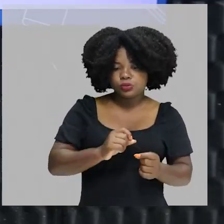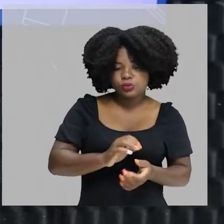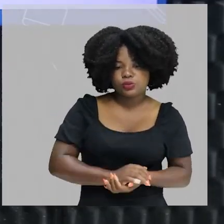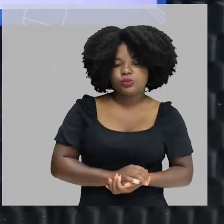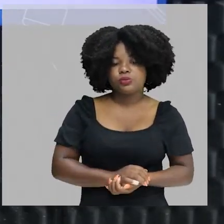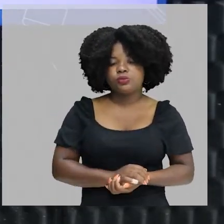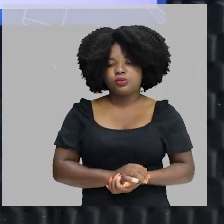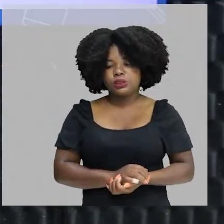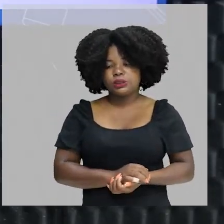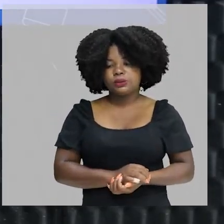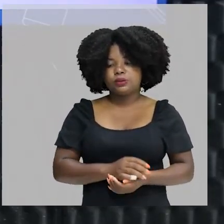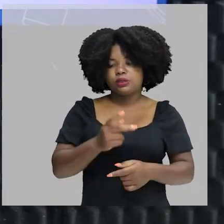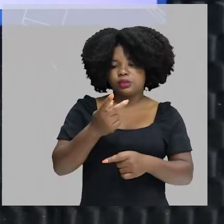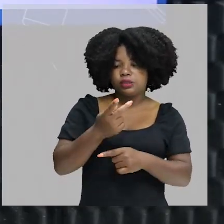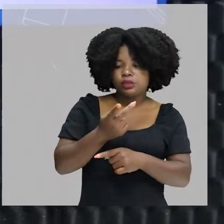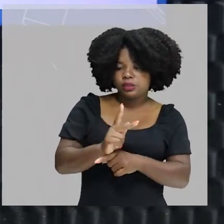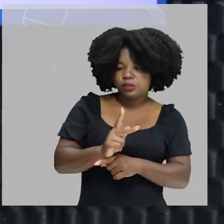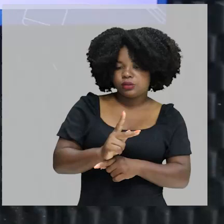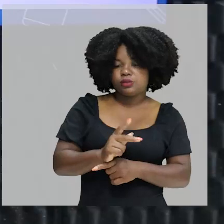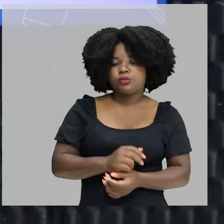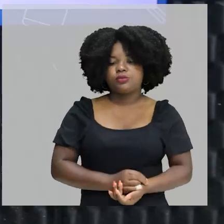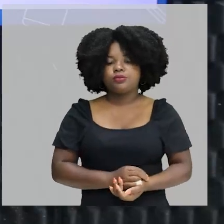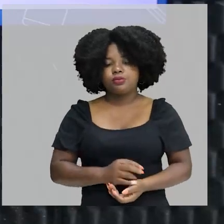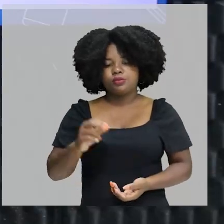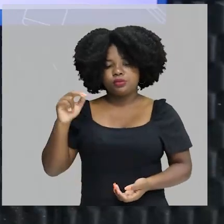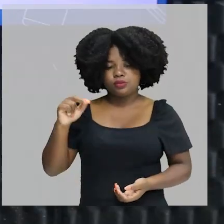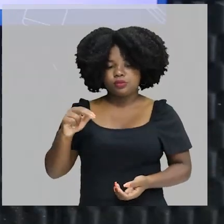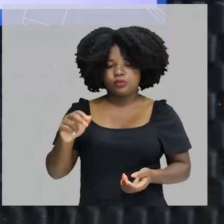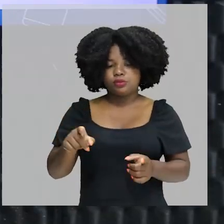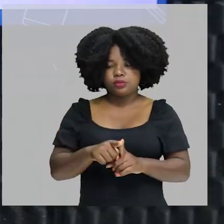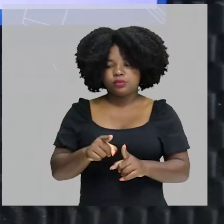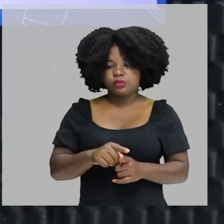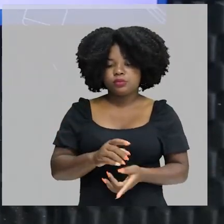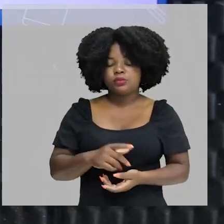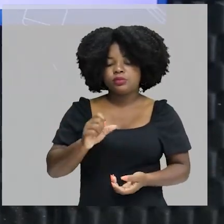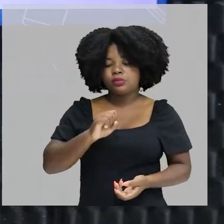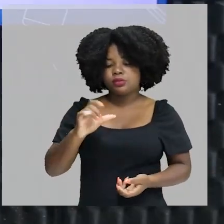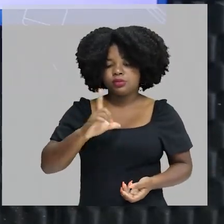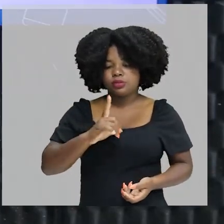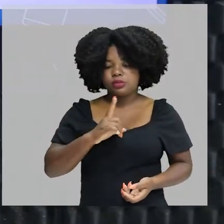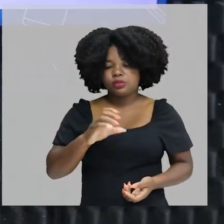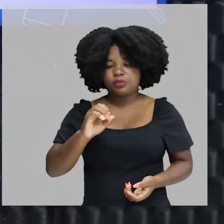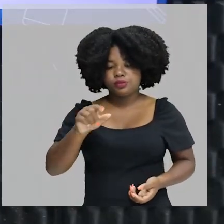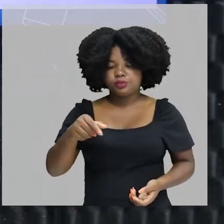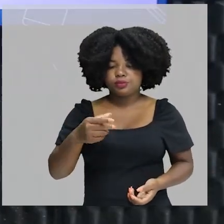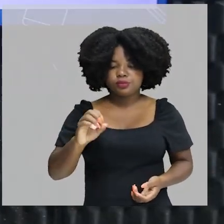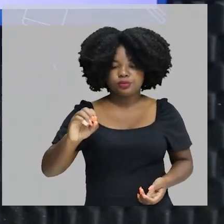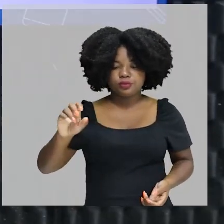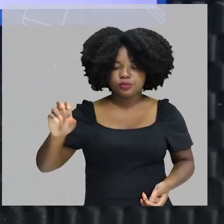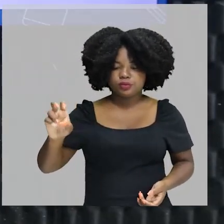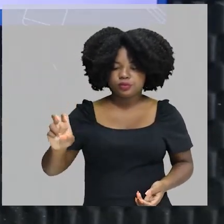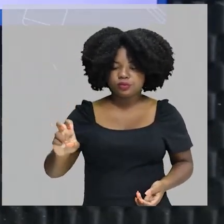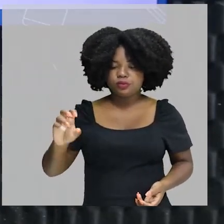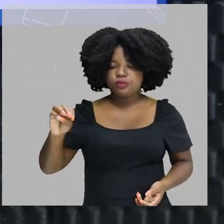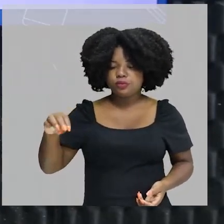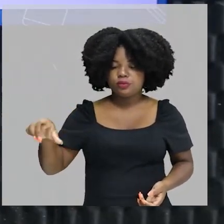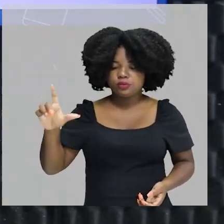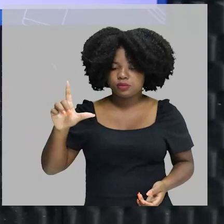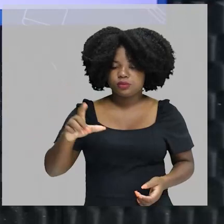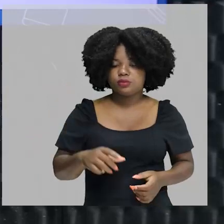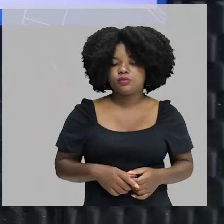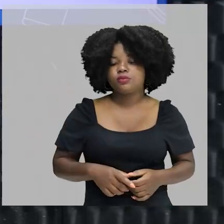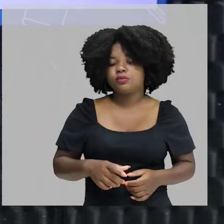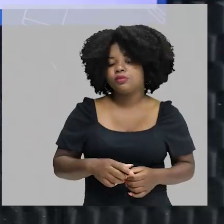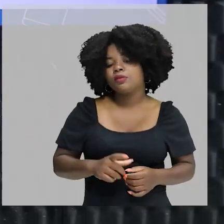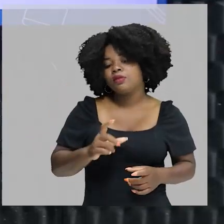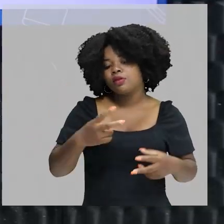do gás hidrogênio, certo? Então, se eu tenho 0,05 mol do zinco, eu vou